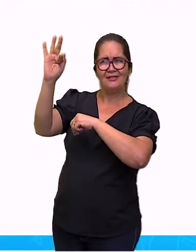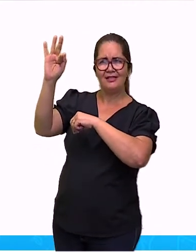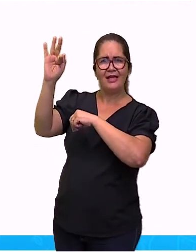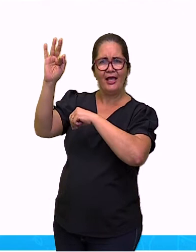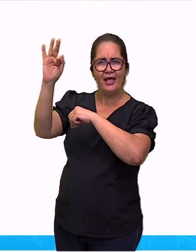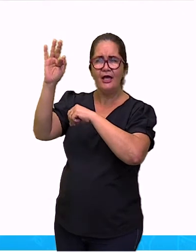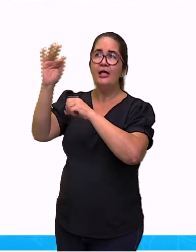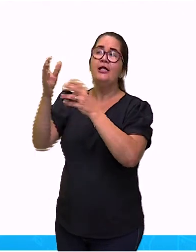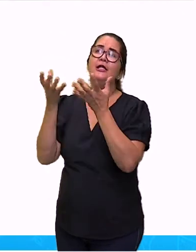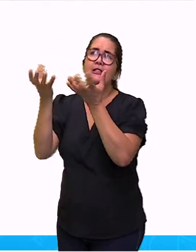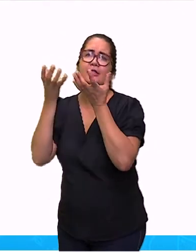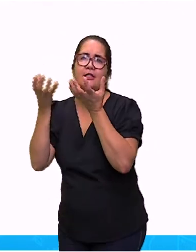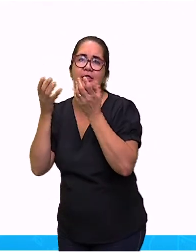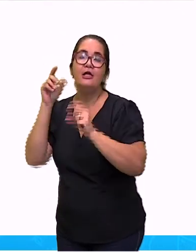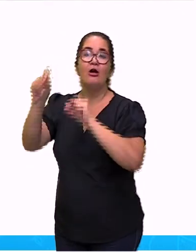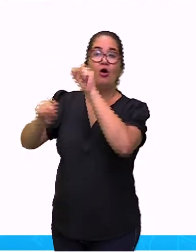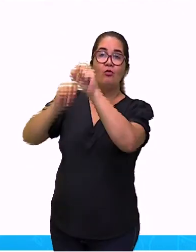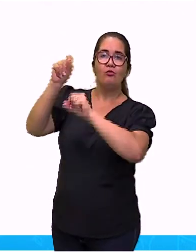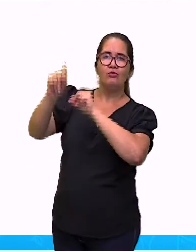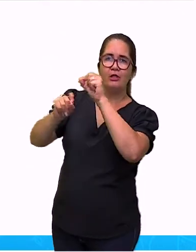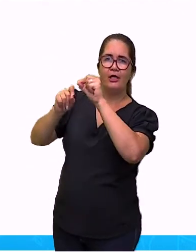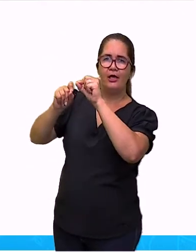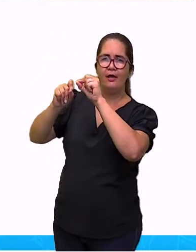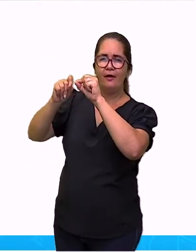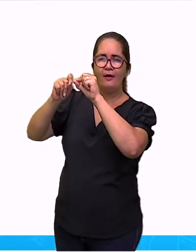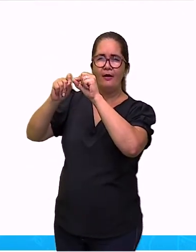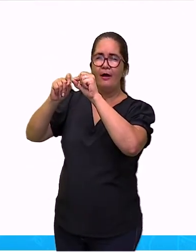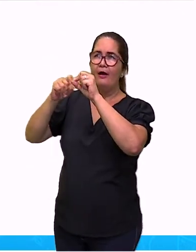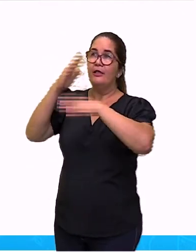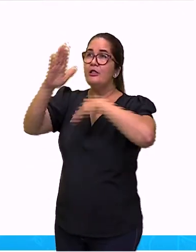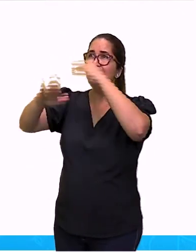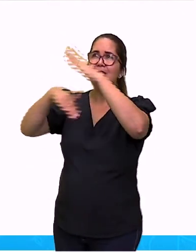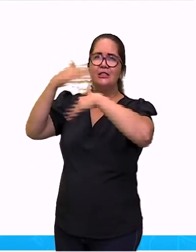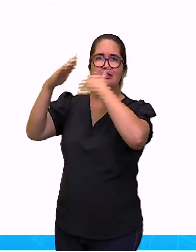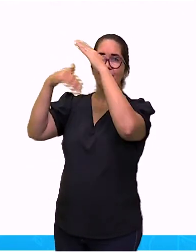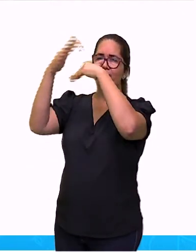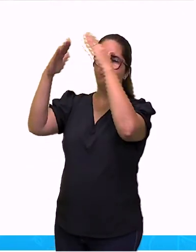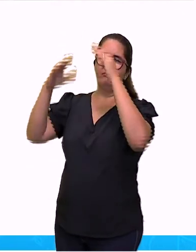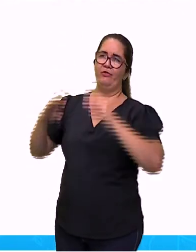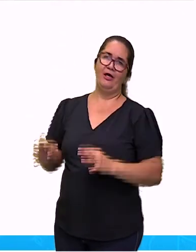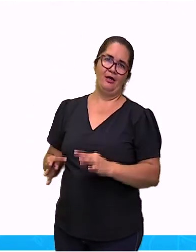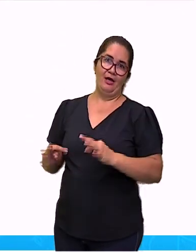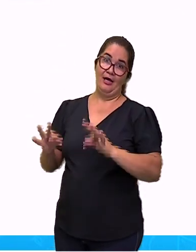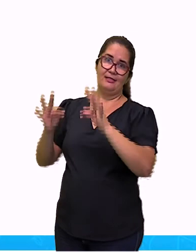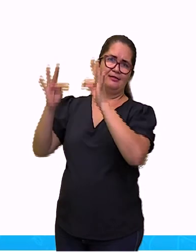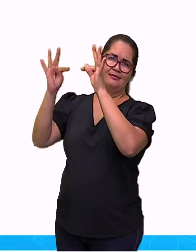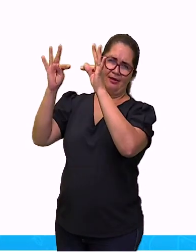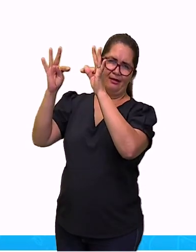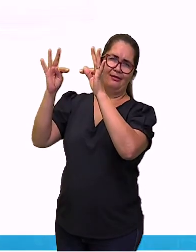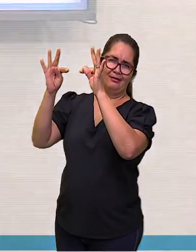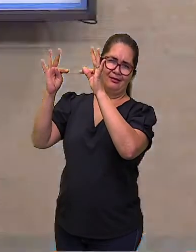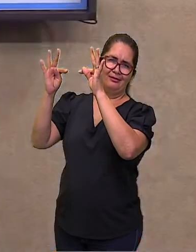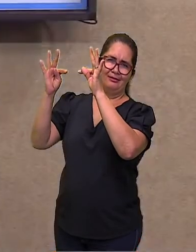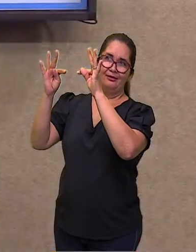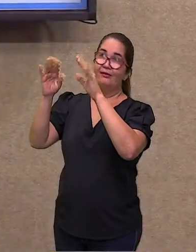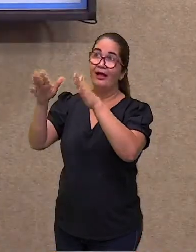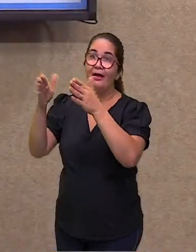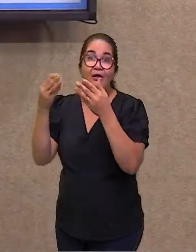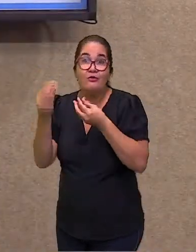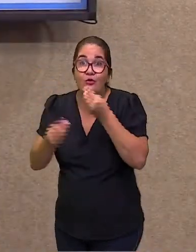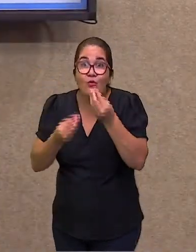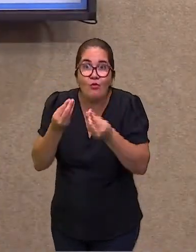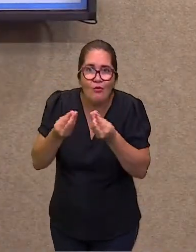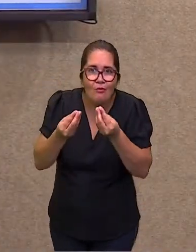limites, ele queria buscar, inovar. Ele não se abatia, chegar ao lado de